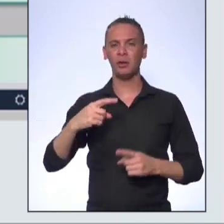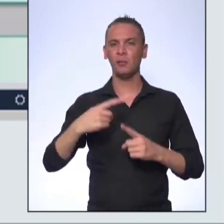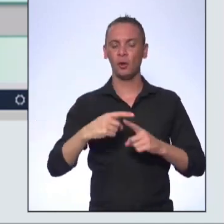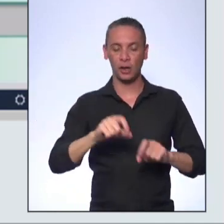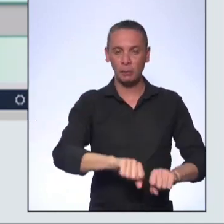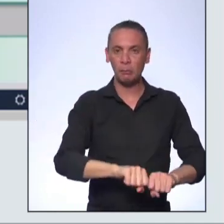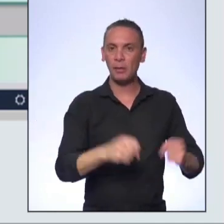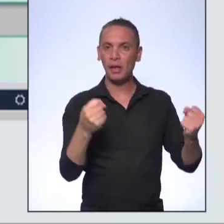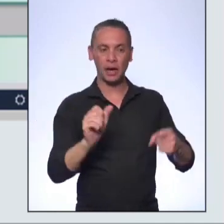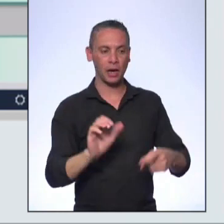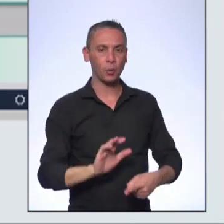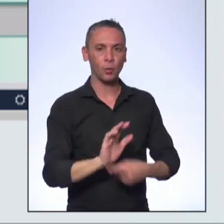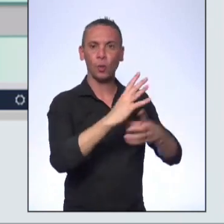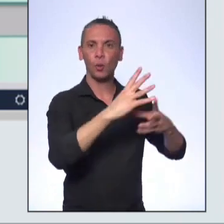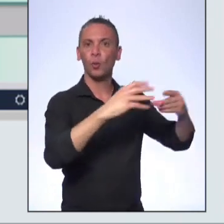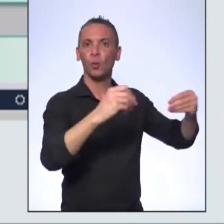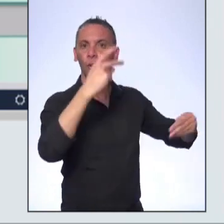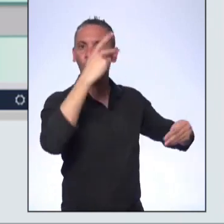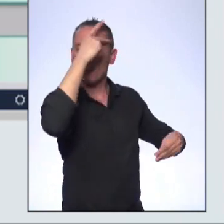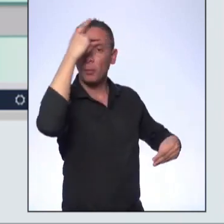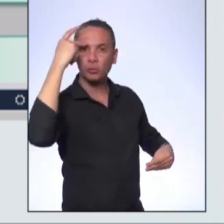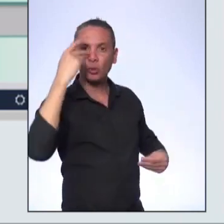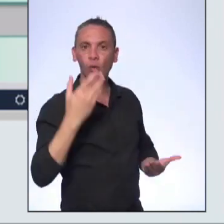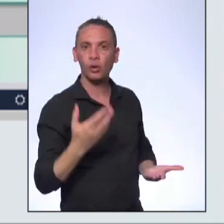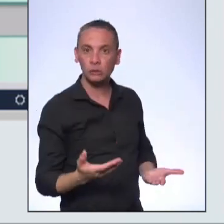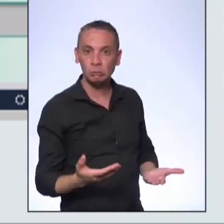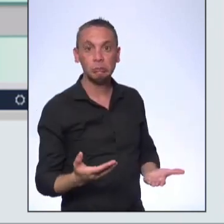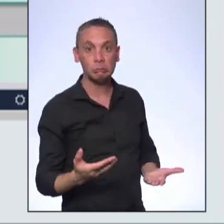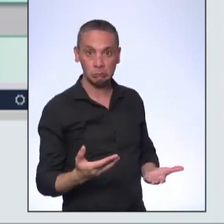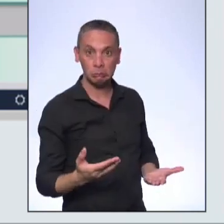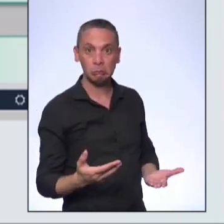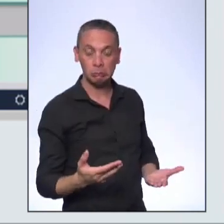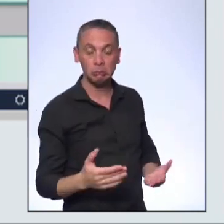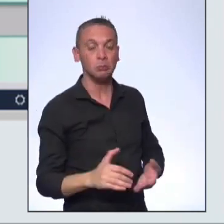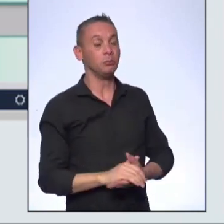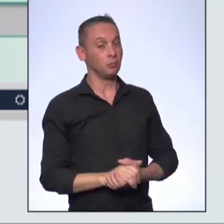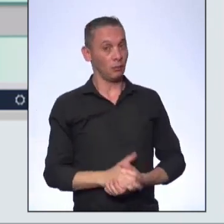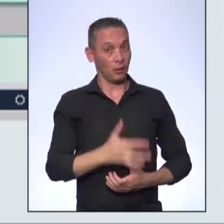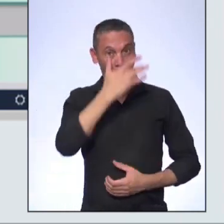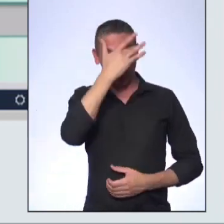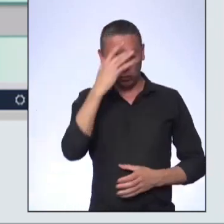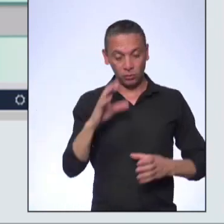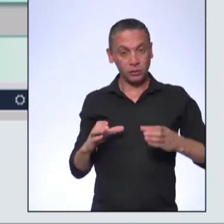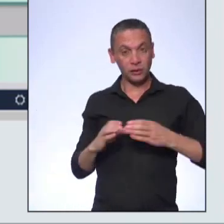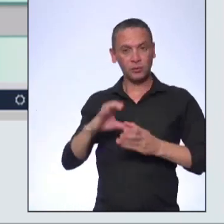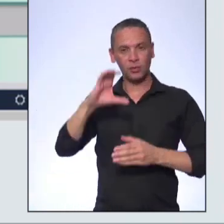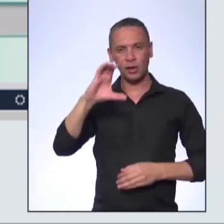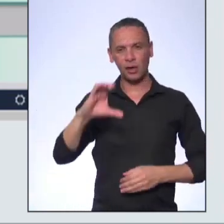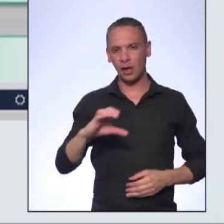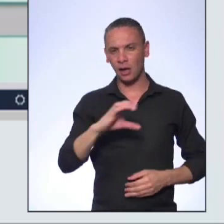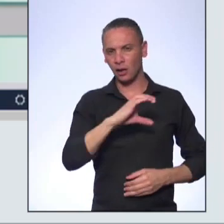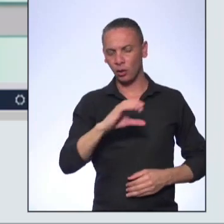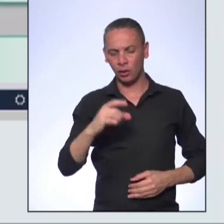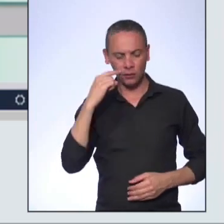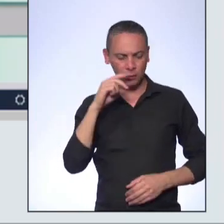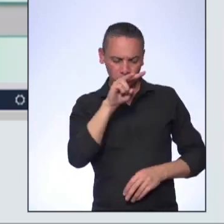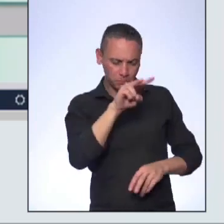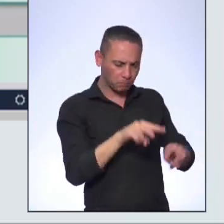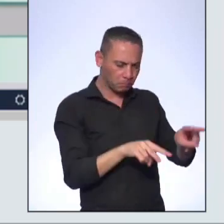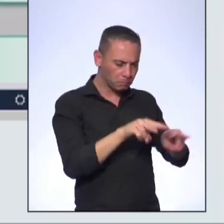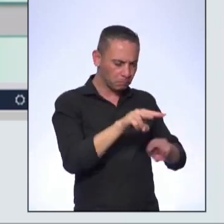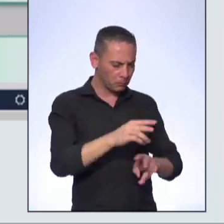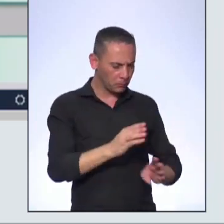teria acontecido devido à sua intervenção direta. As autoridades da Igreja Católica mandaram investigar o caso